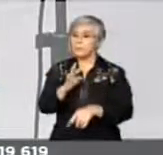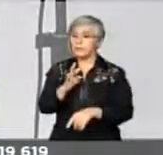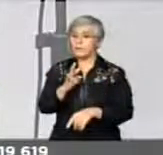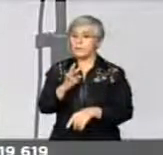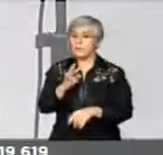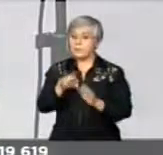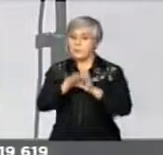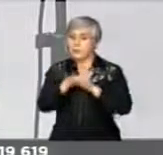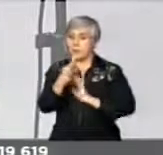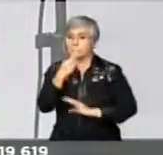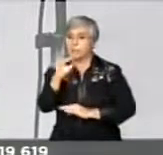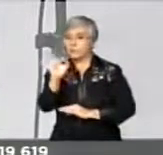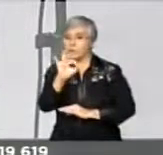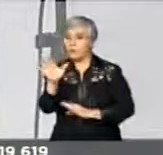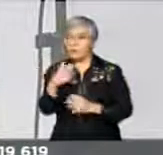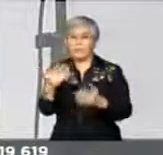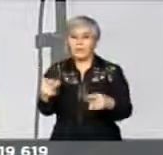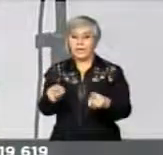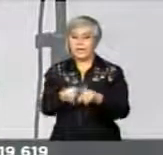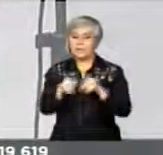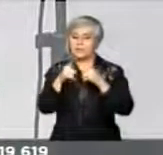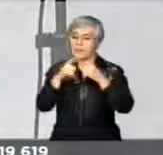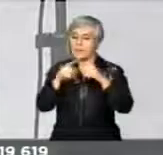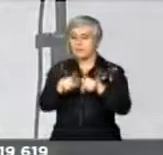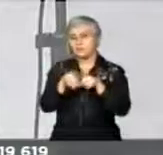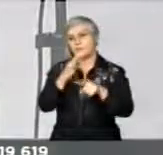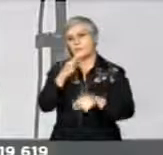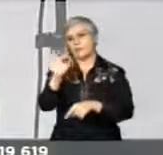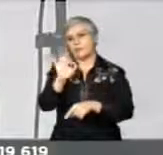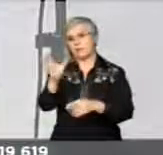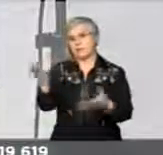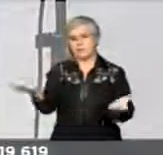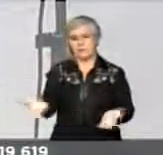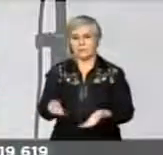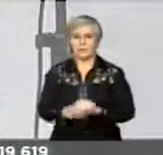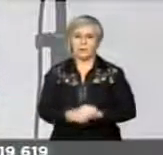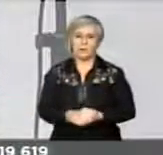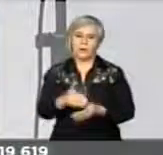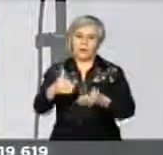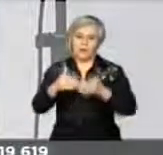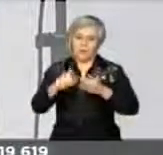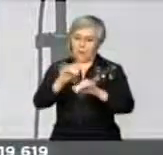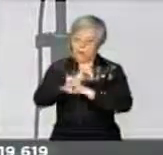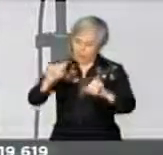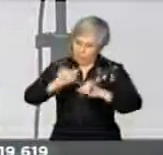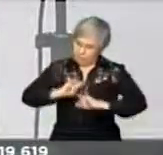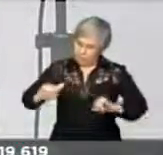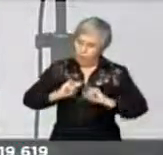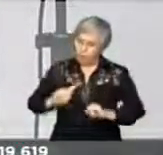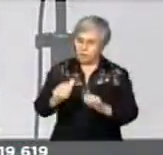da ciência e da ciência médica, senhor presidente. Era esse o pronunciamento, pedindo larga